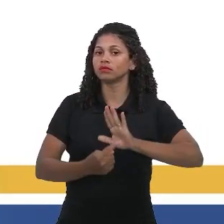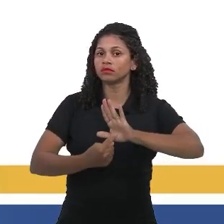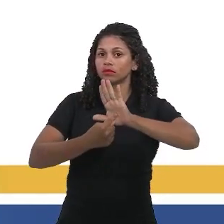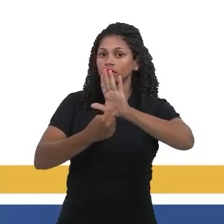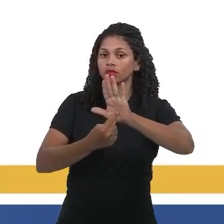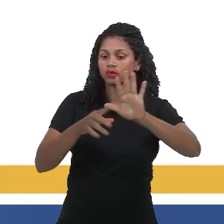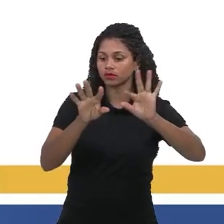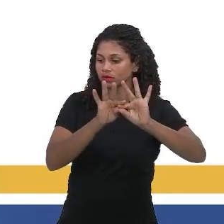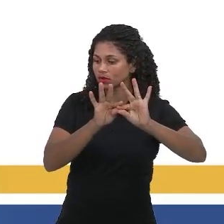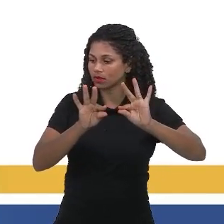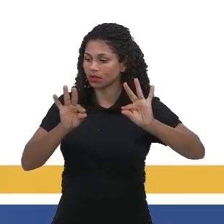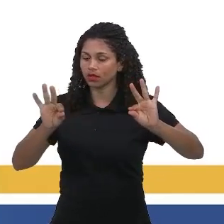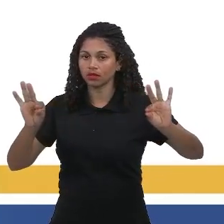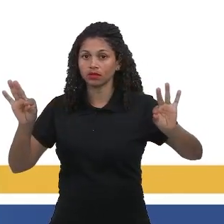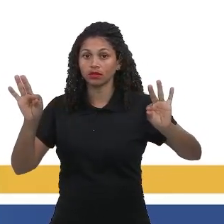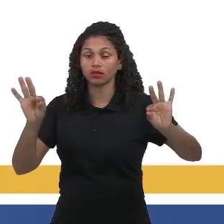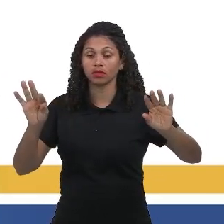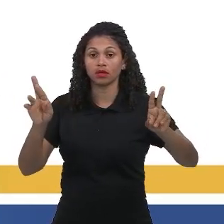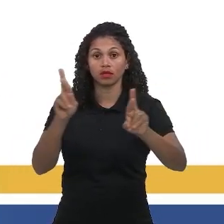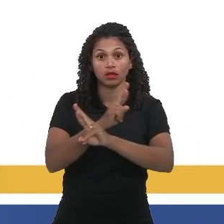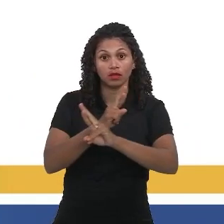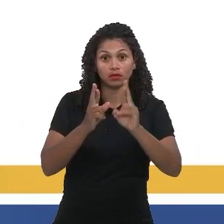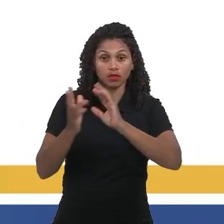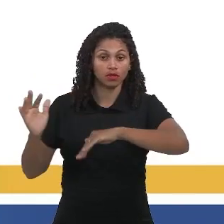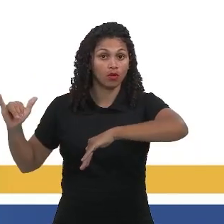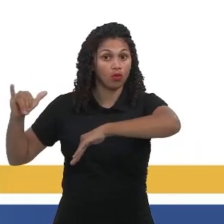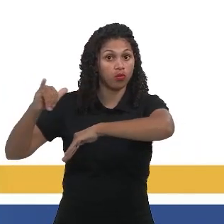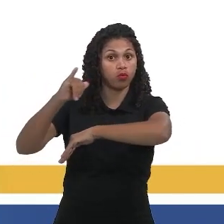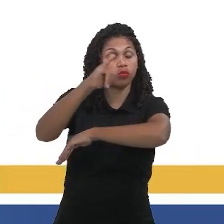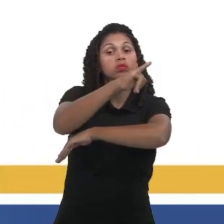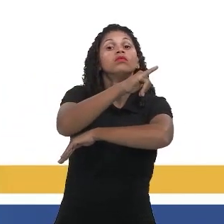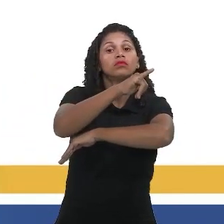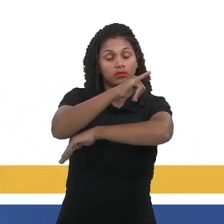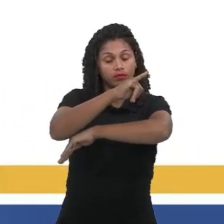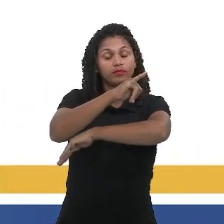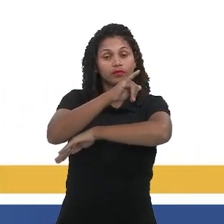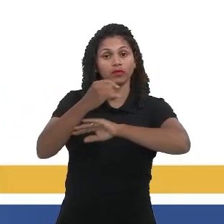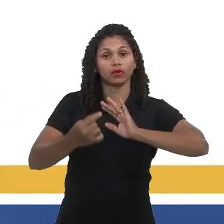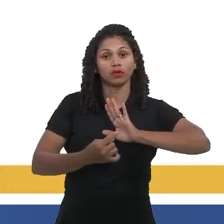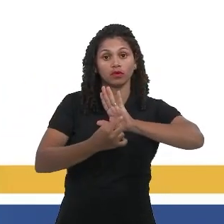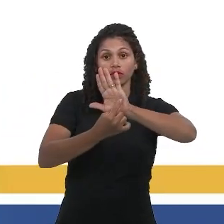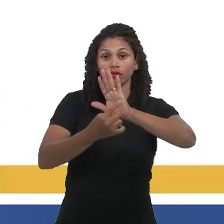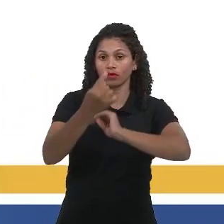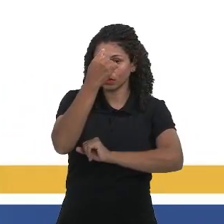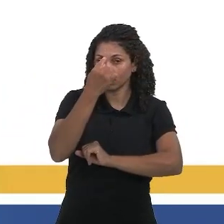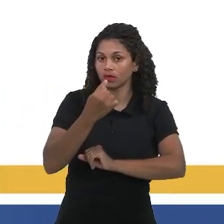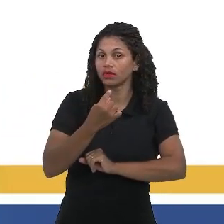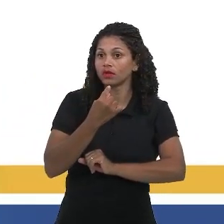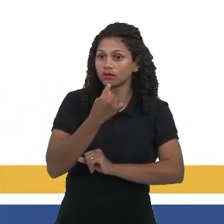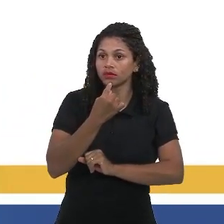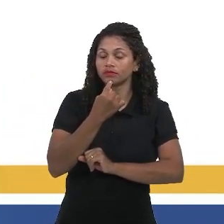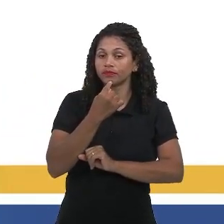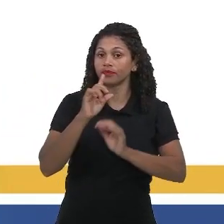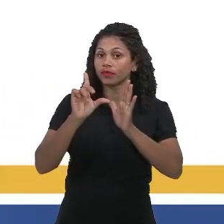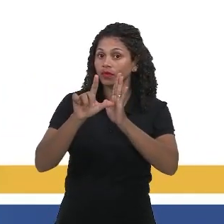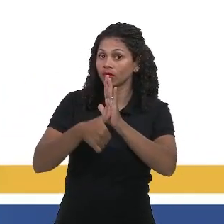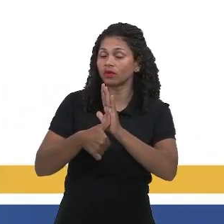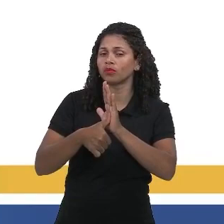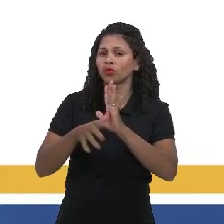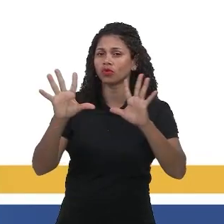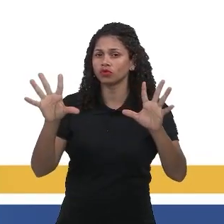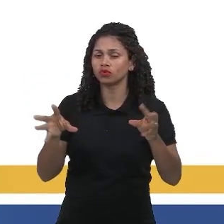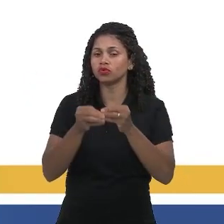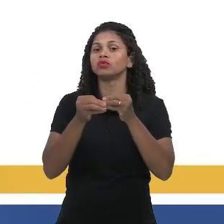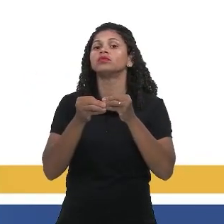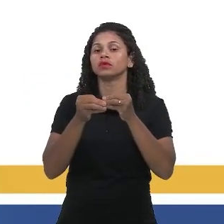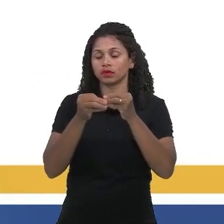das distâncias associadas ao voo a figura representa a tabela do instrumento a tela do instrumento e depois de concluída